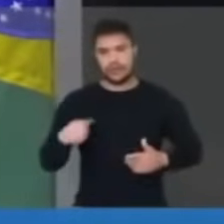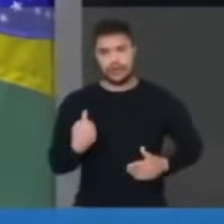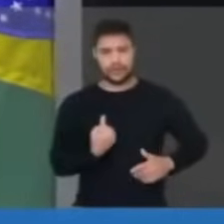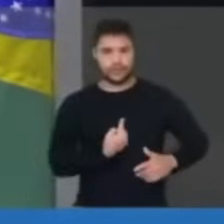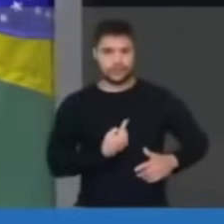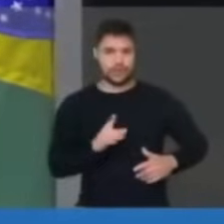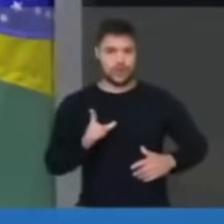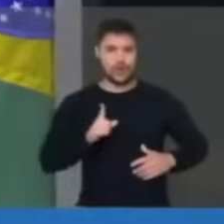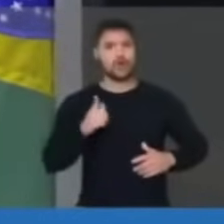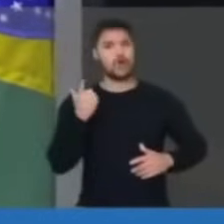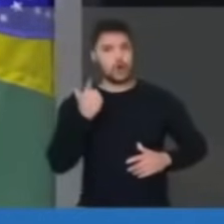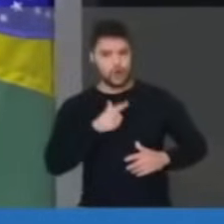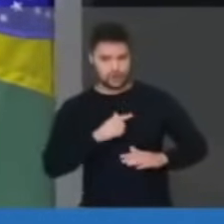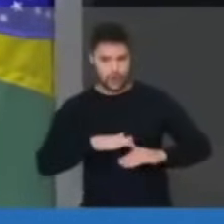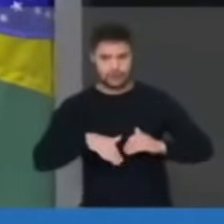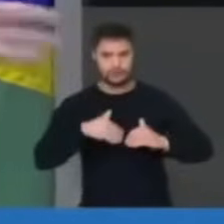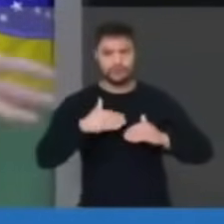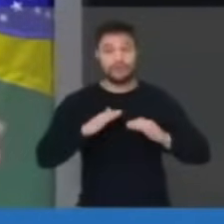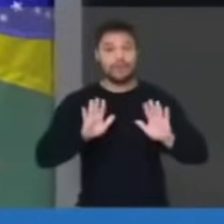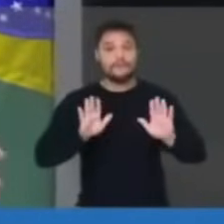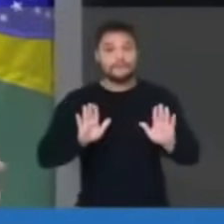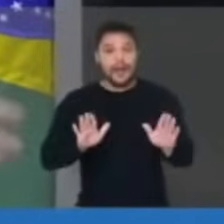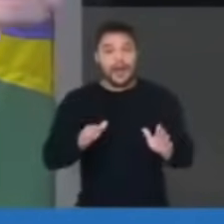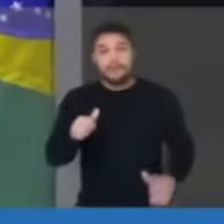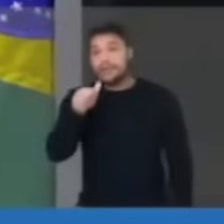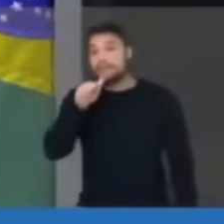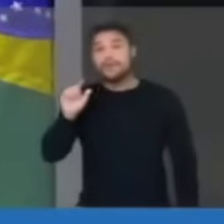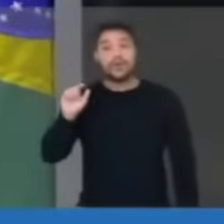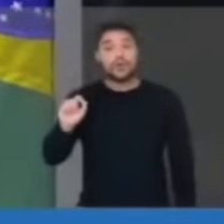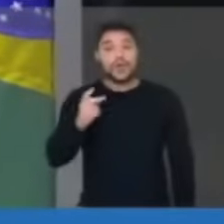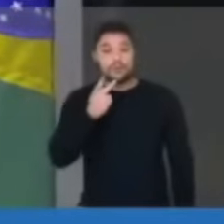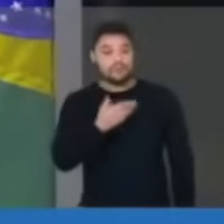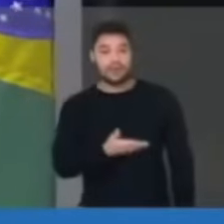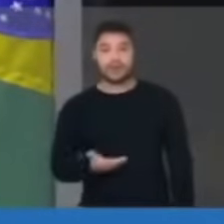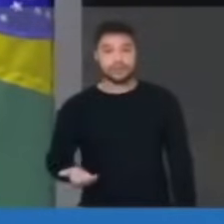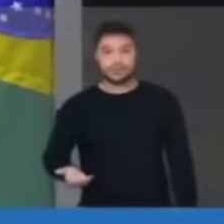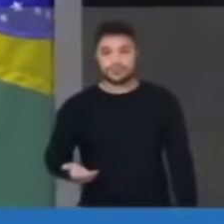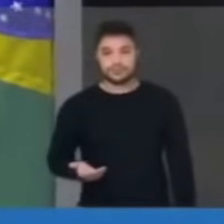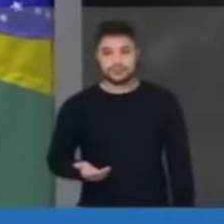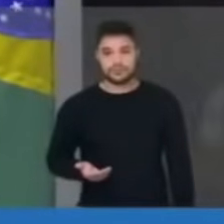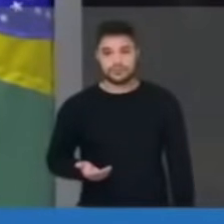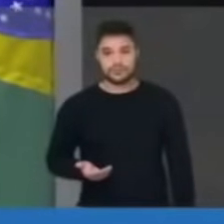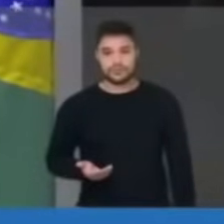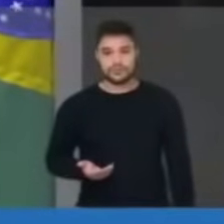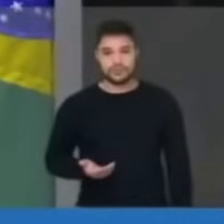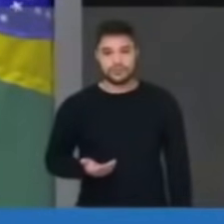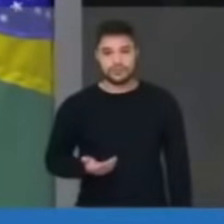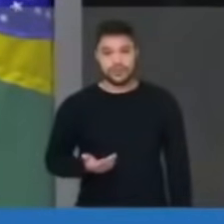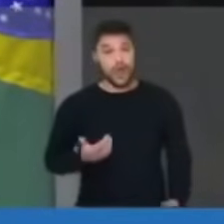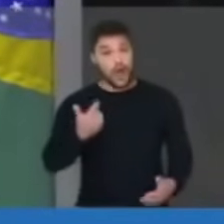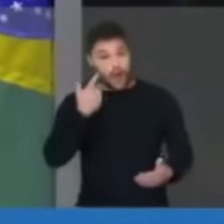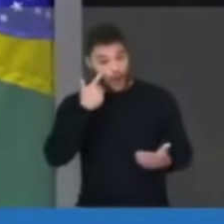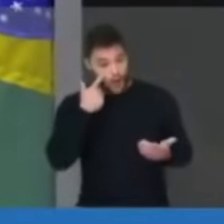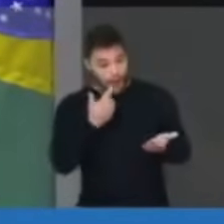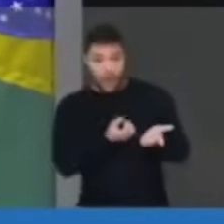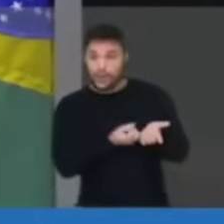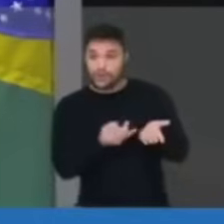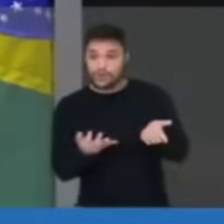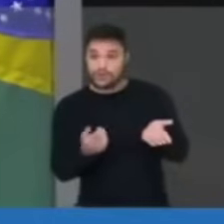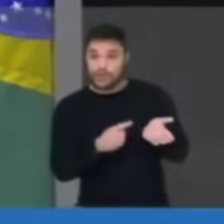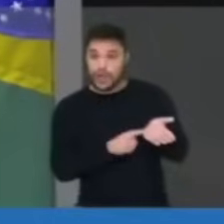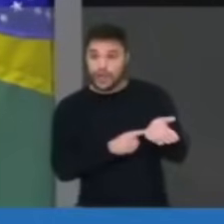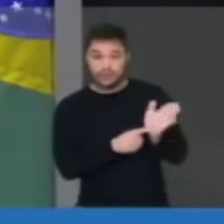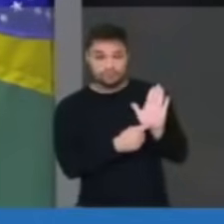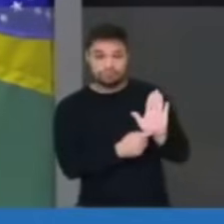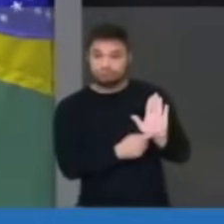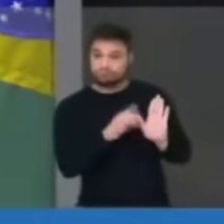nos desenvolvendo. Mas, meu Deus, bebeu o quê para falar isso? Vamos atentar números,